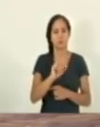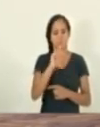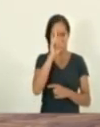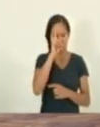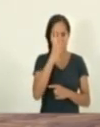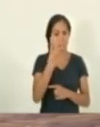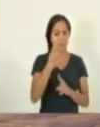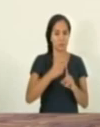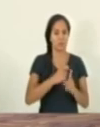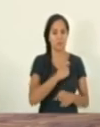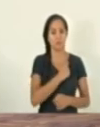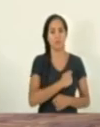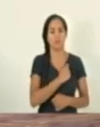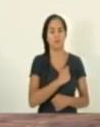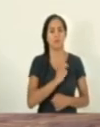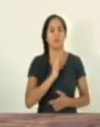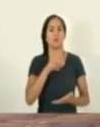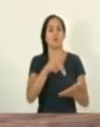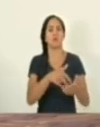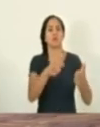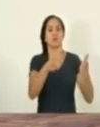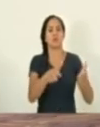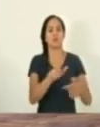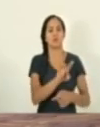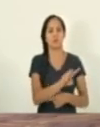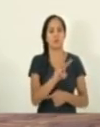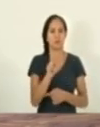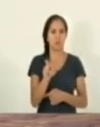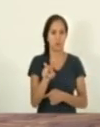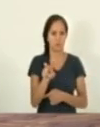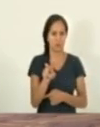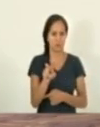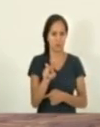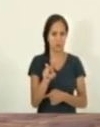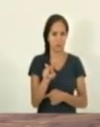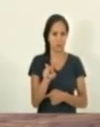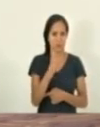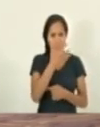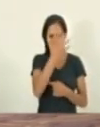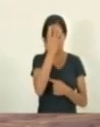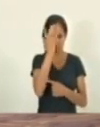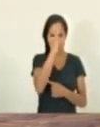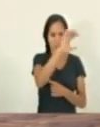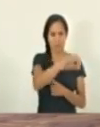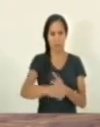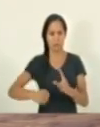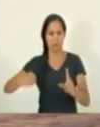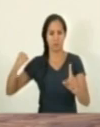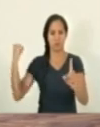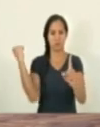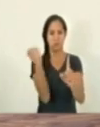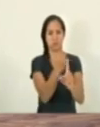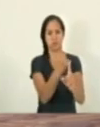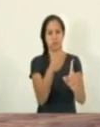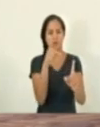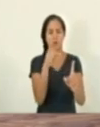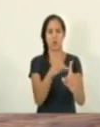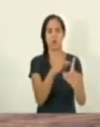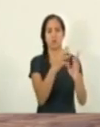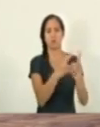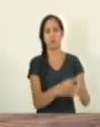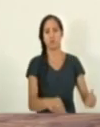agosto, estava aí em Vila Velha, foi assassinado e teve seu corpo